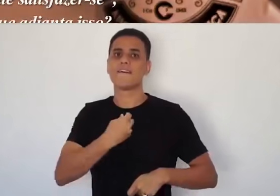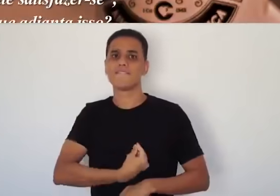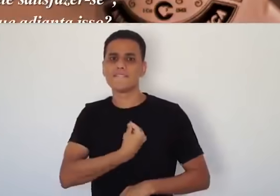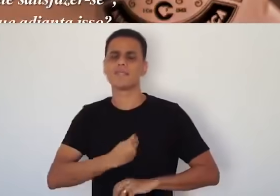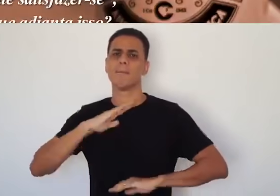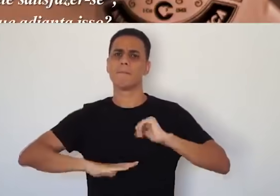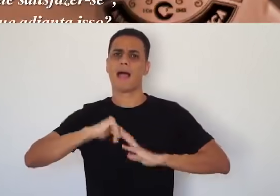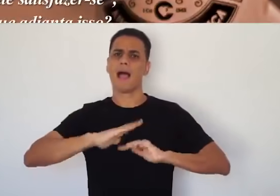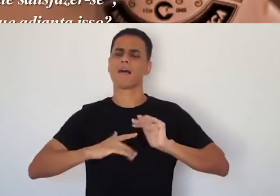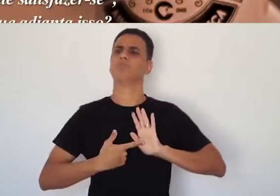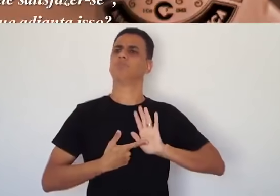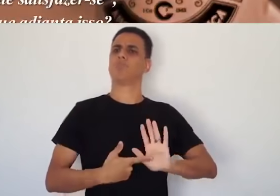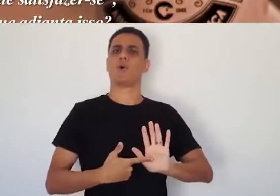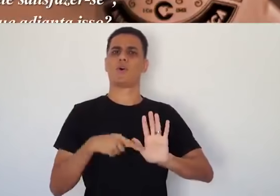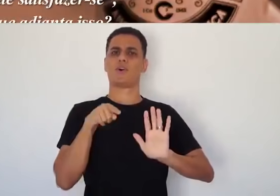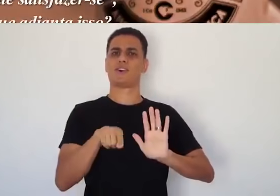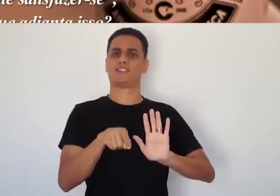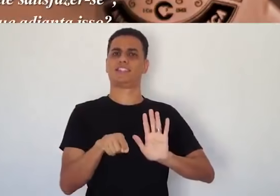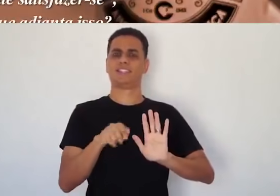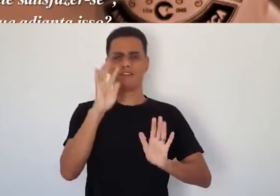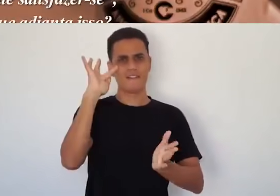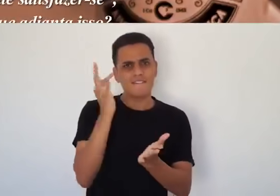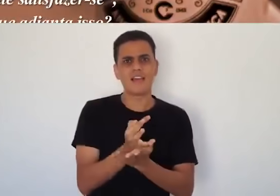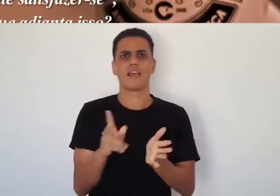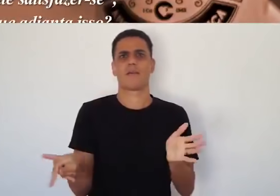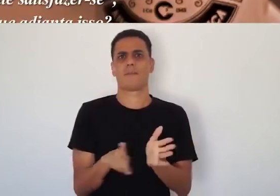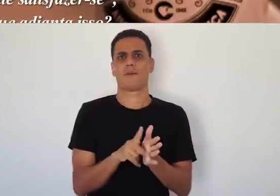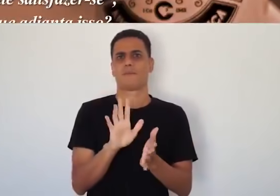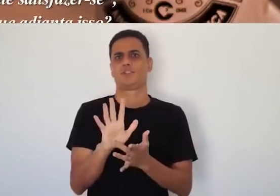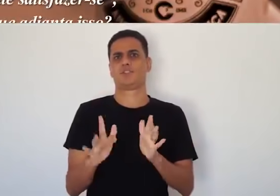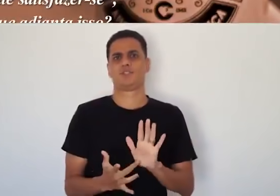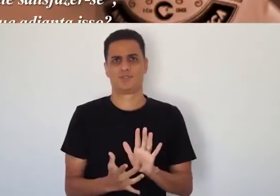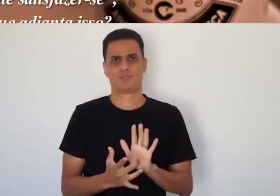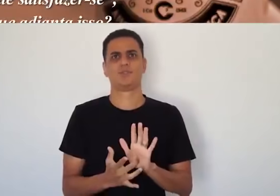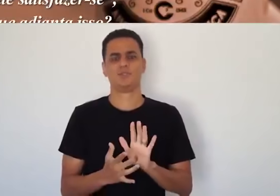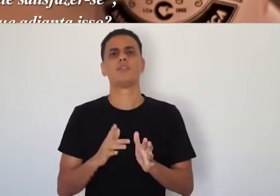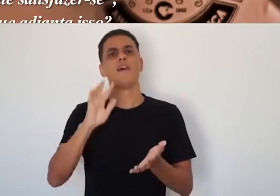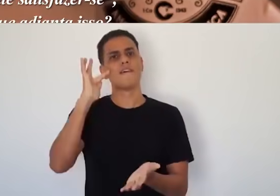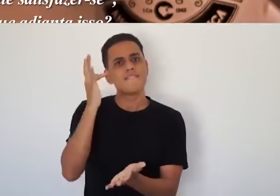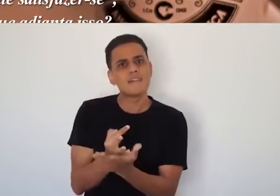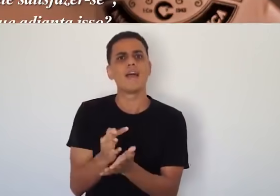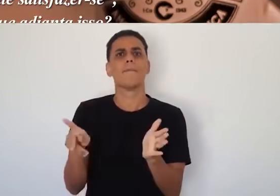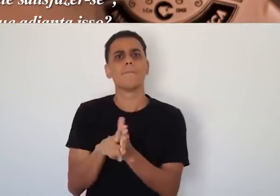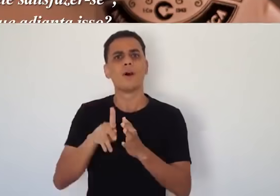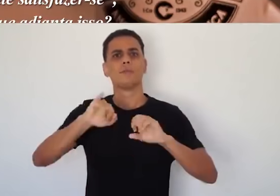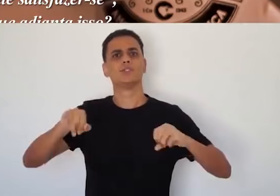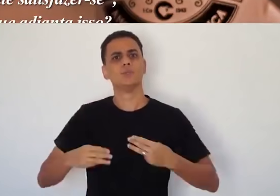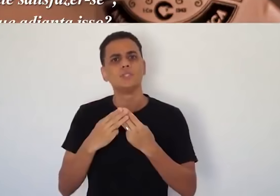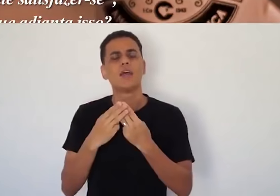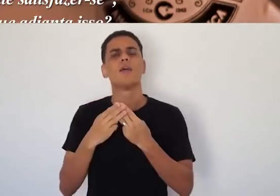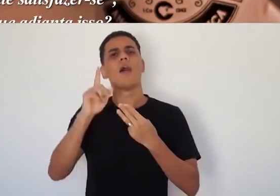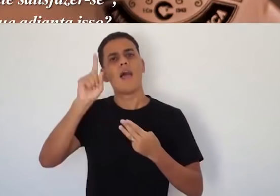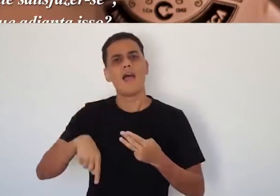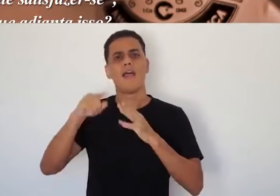dizer que tem fé se não tem obras? Acaso a fé pode salvá-lo? Se um irmão ou irmã